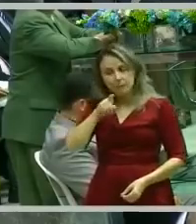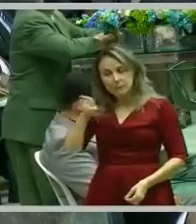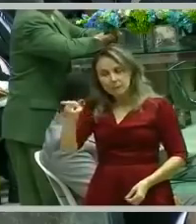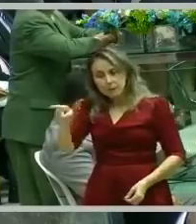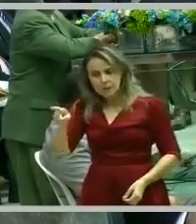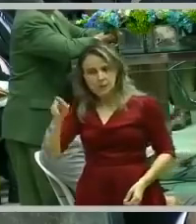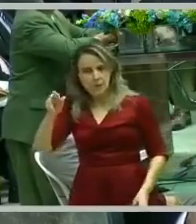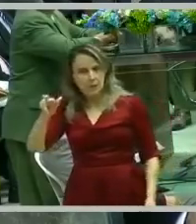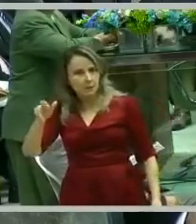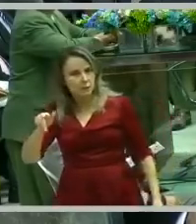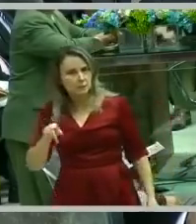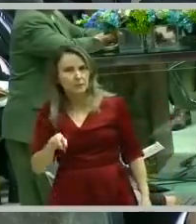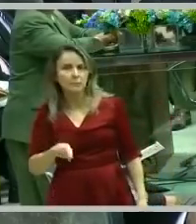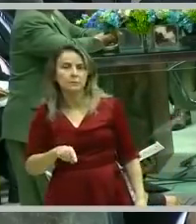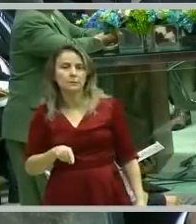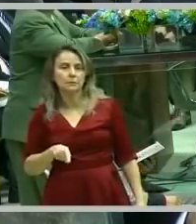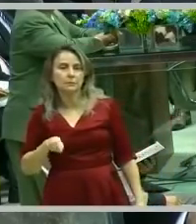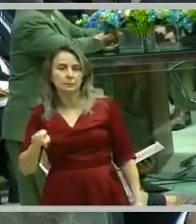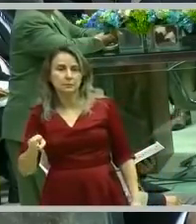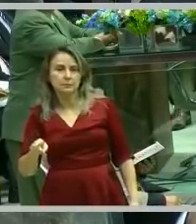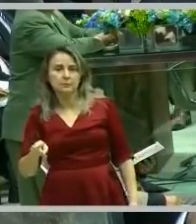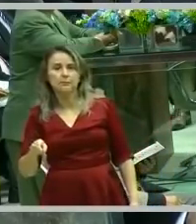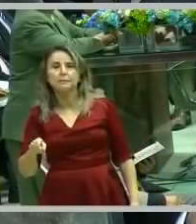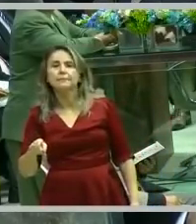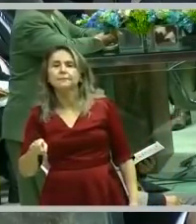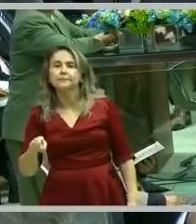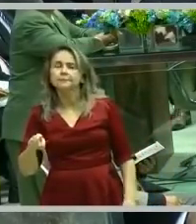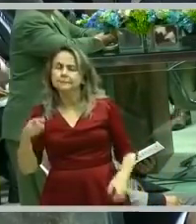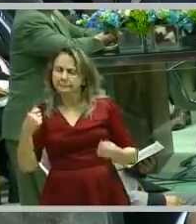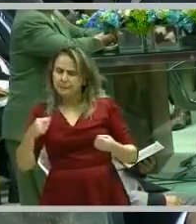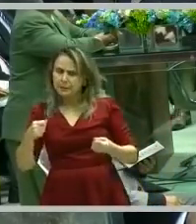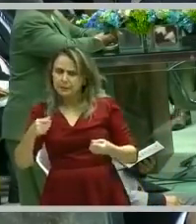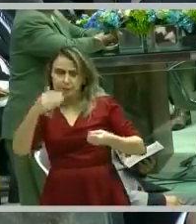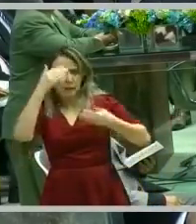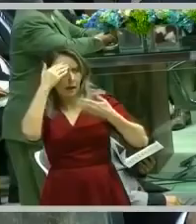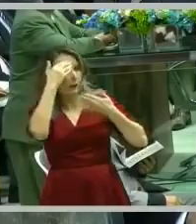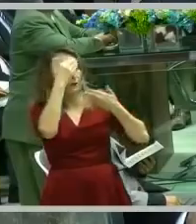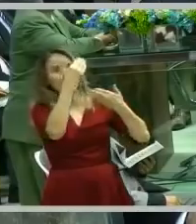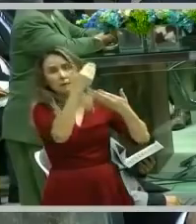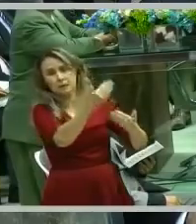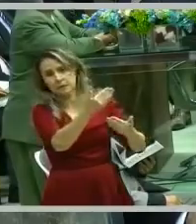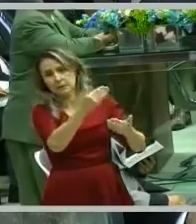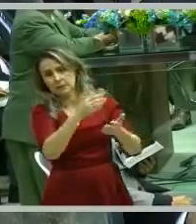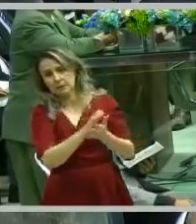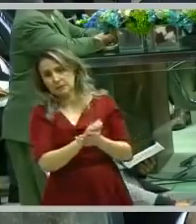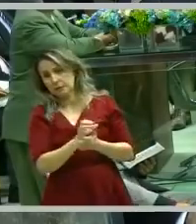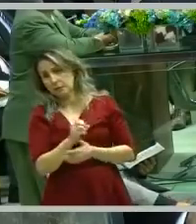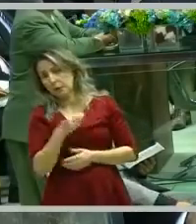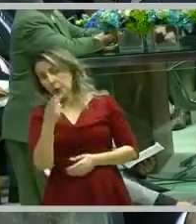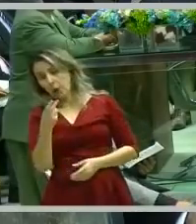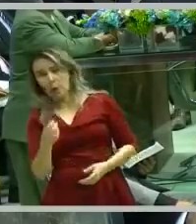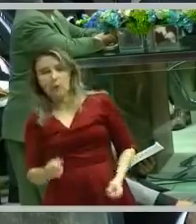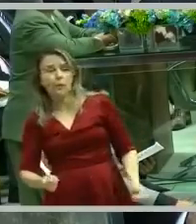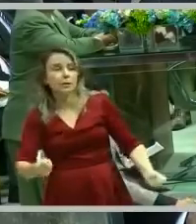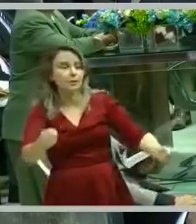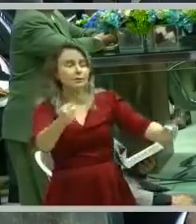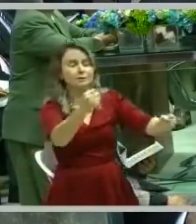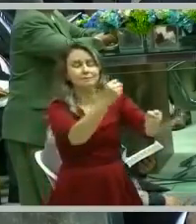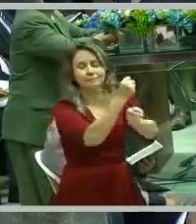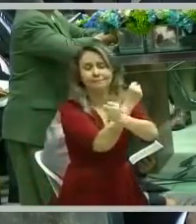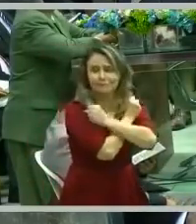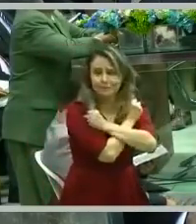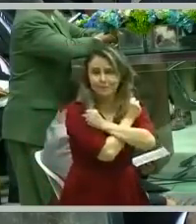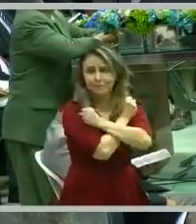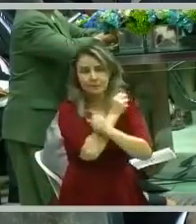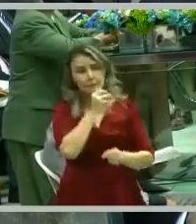Eliabe, em vez de levantar as mãos, dar graça a Deus, era para ele ter dado um abraço em Davi. Era ou não era? Dado um beijo